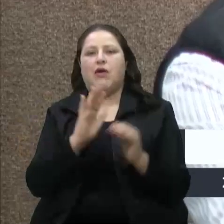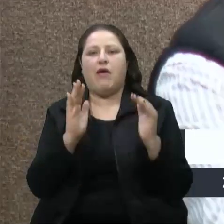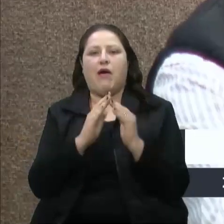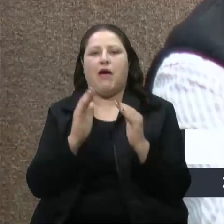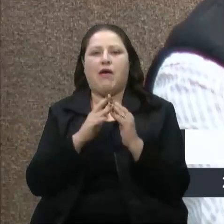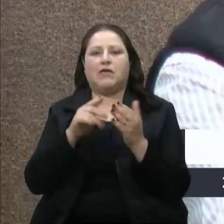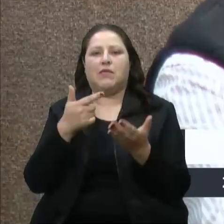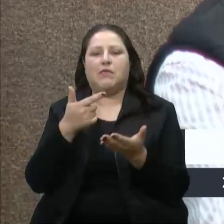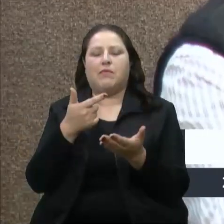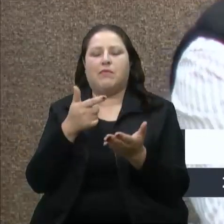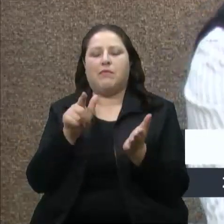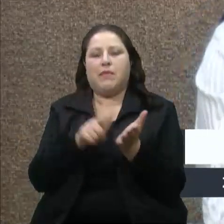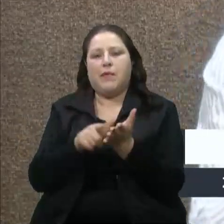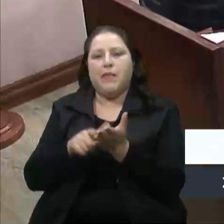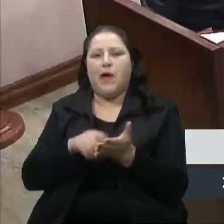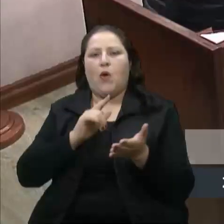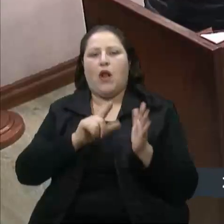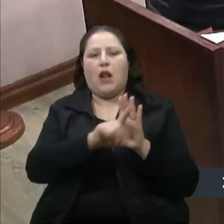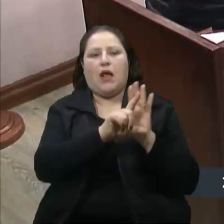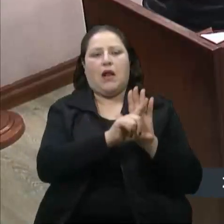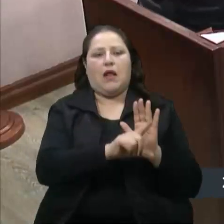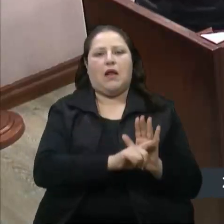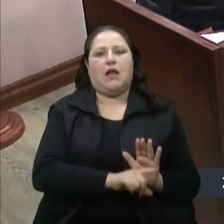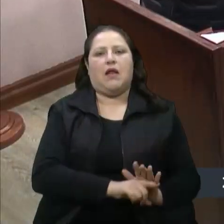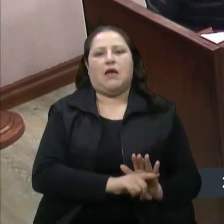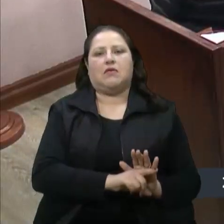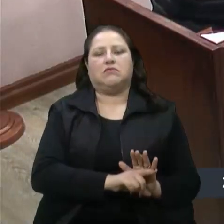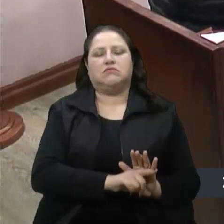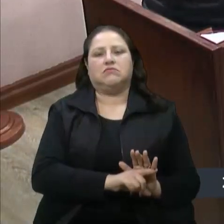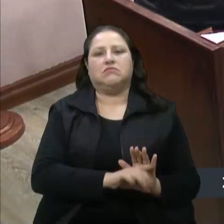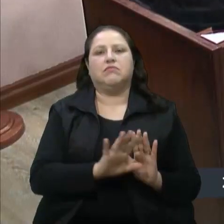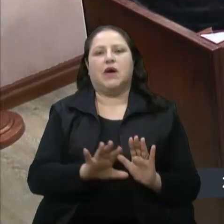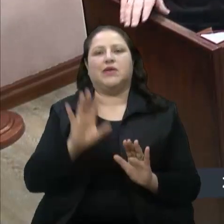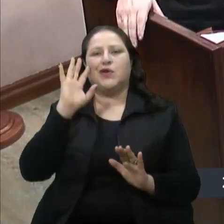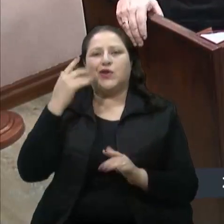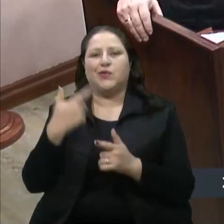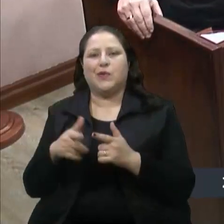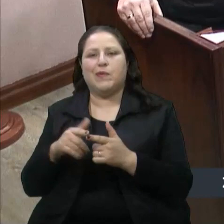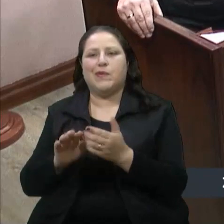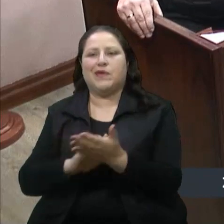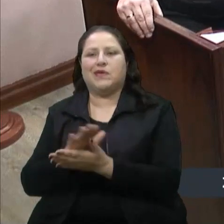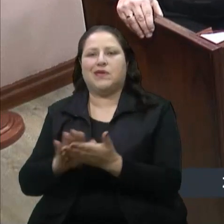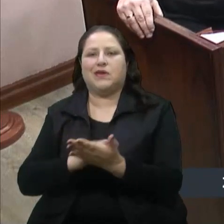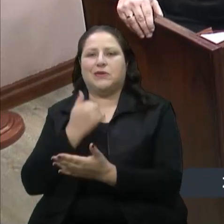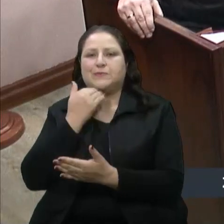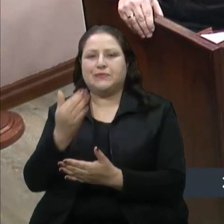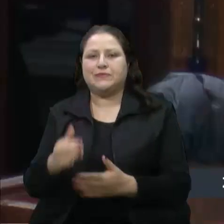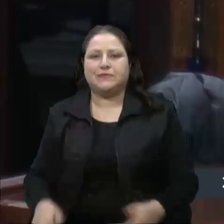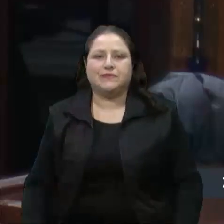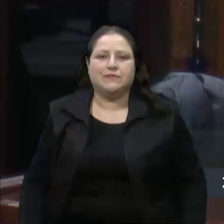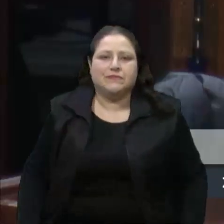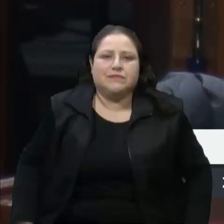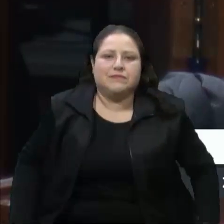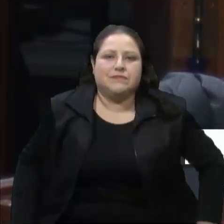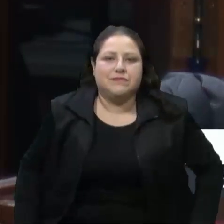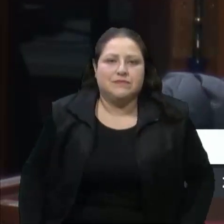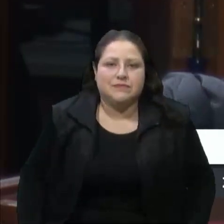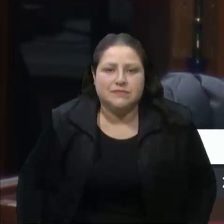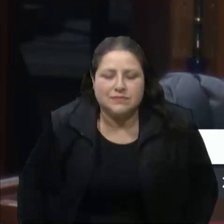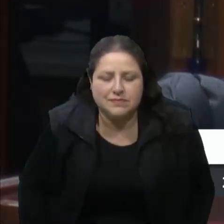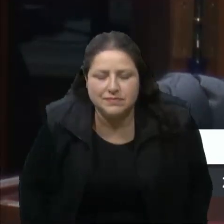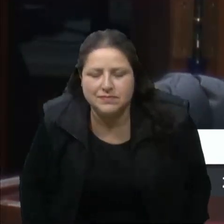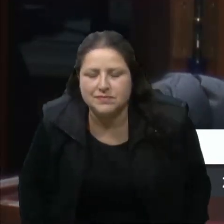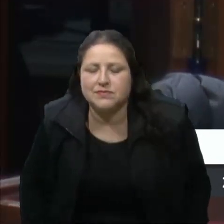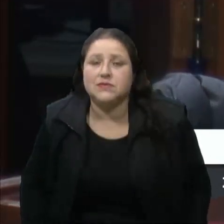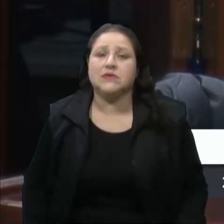não resolver o problema. Obrigado, vereador. Obrigado, vereador Fantinel. É este o propósito, realmente a gente atacar quem compra,